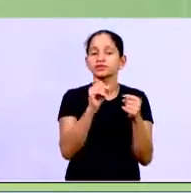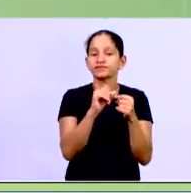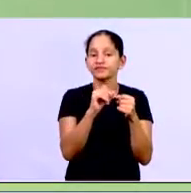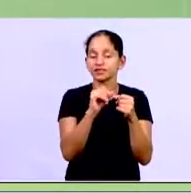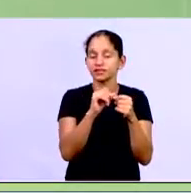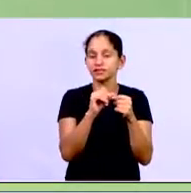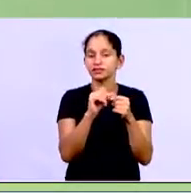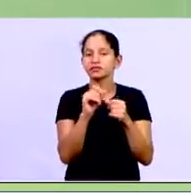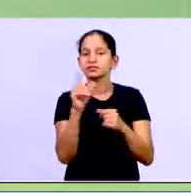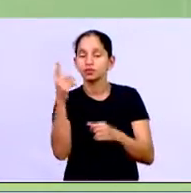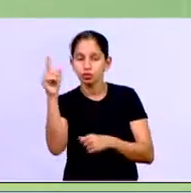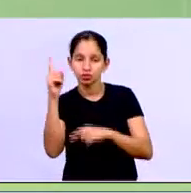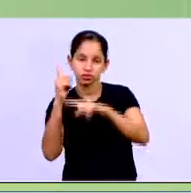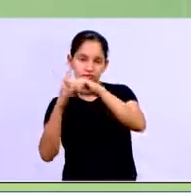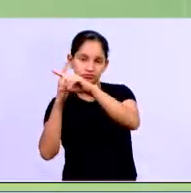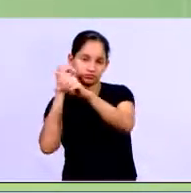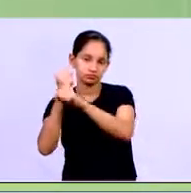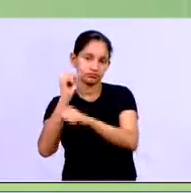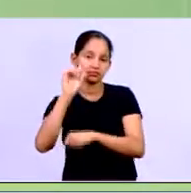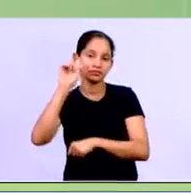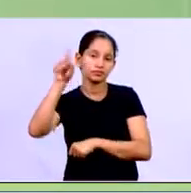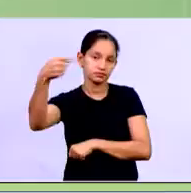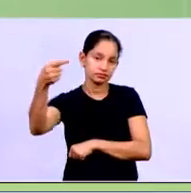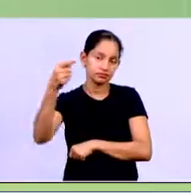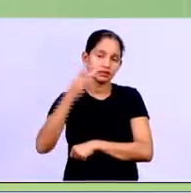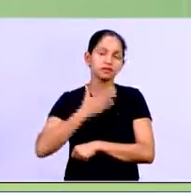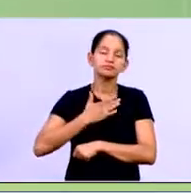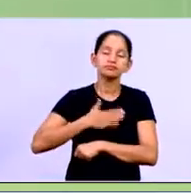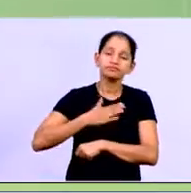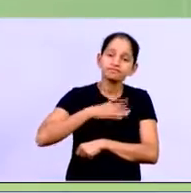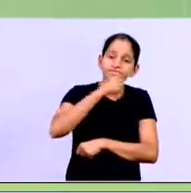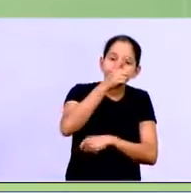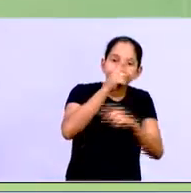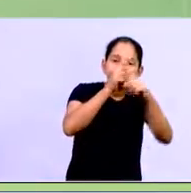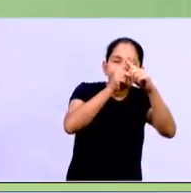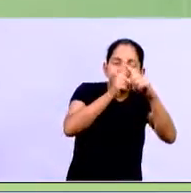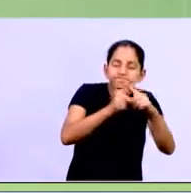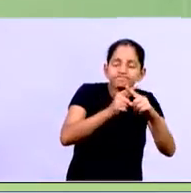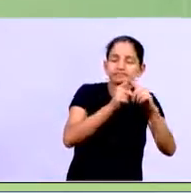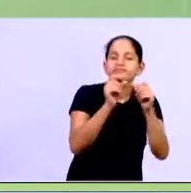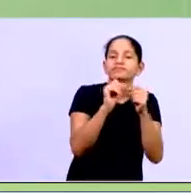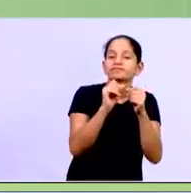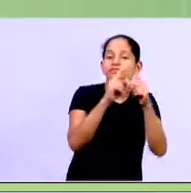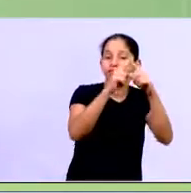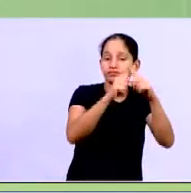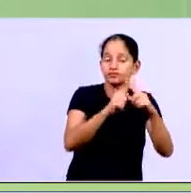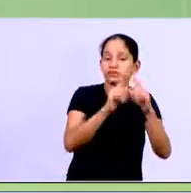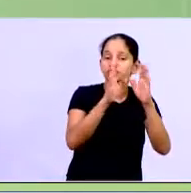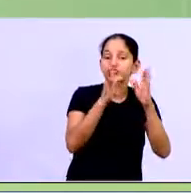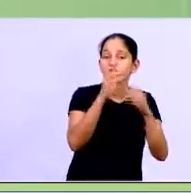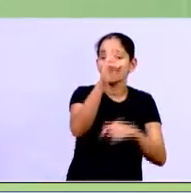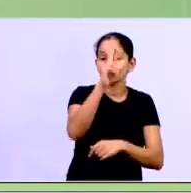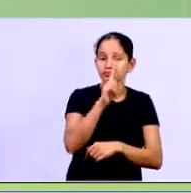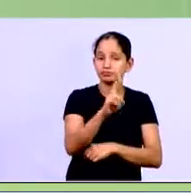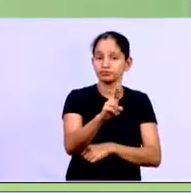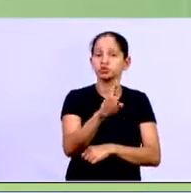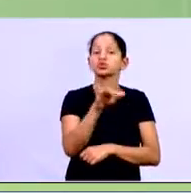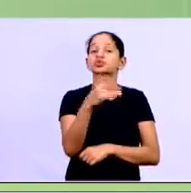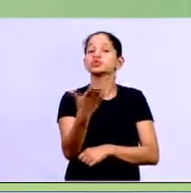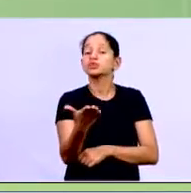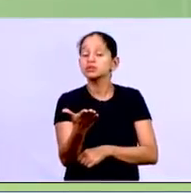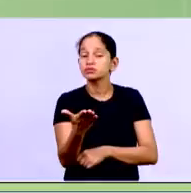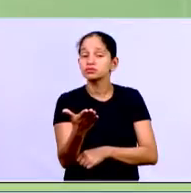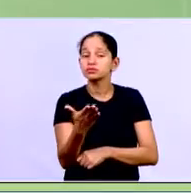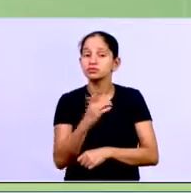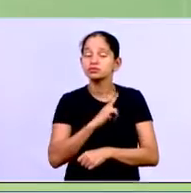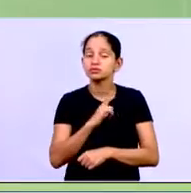75.750 vezes 0,01. Ao multiplicar isso, 75.750 vezes 0,01 vai dar quanto?